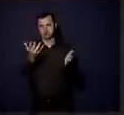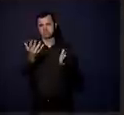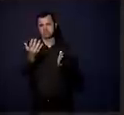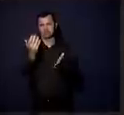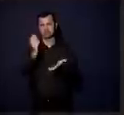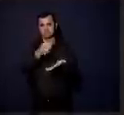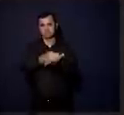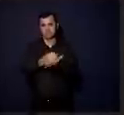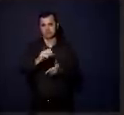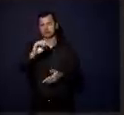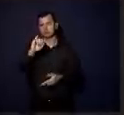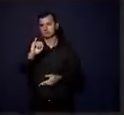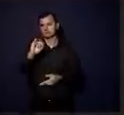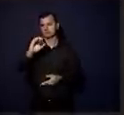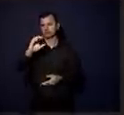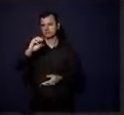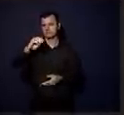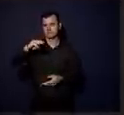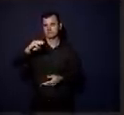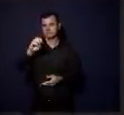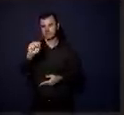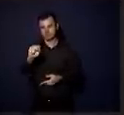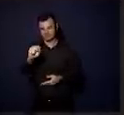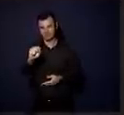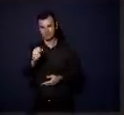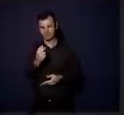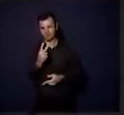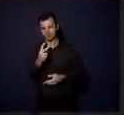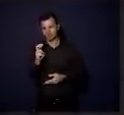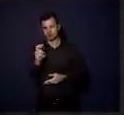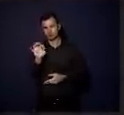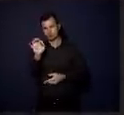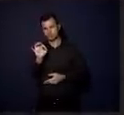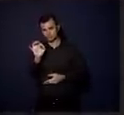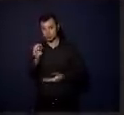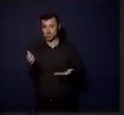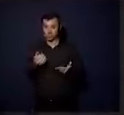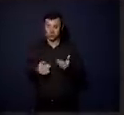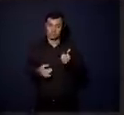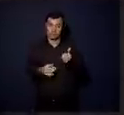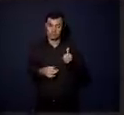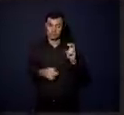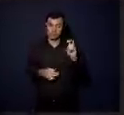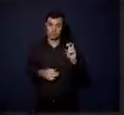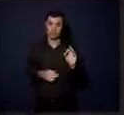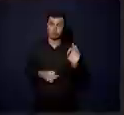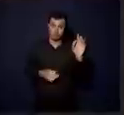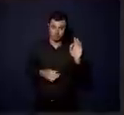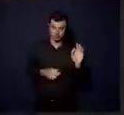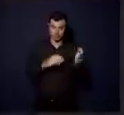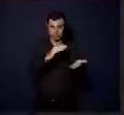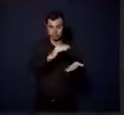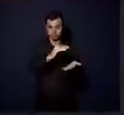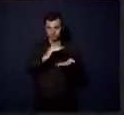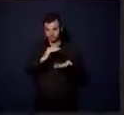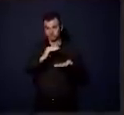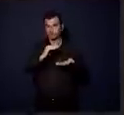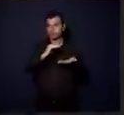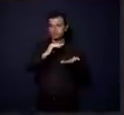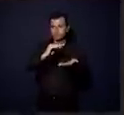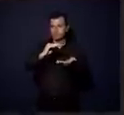ICMS que são esses 25% do ICMS que vão para os municípios hoje 65% desse valor é distribuído